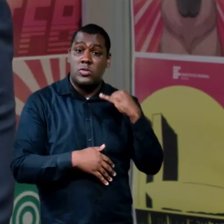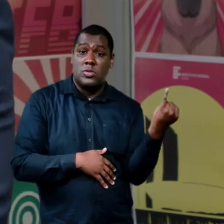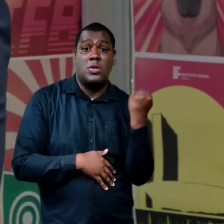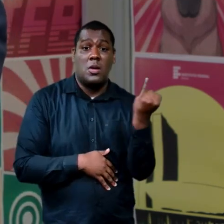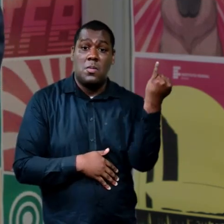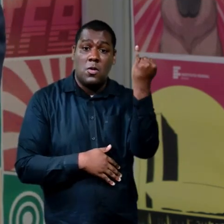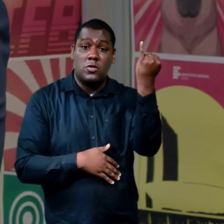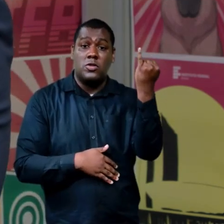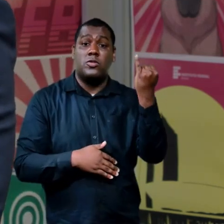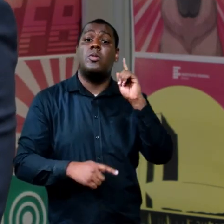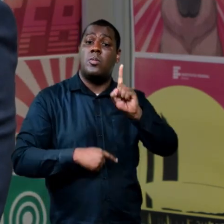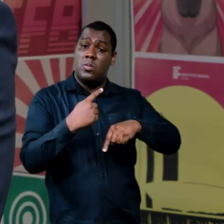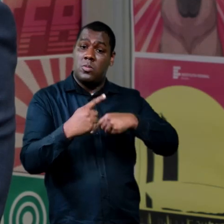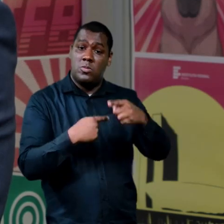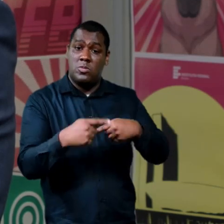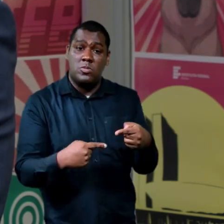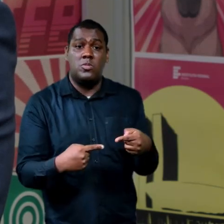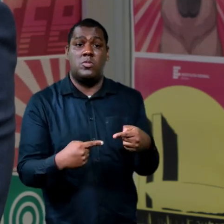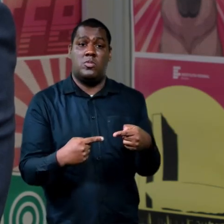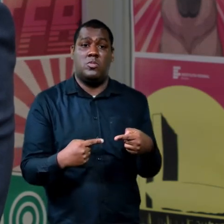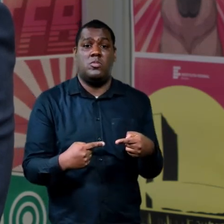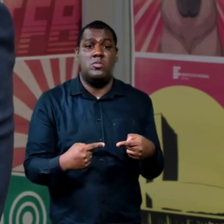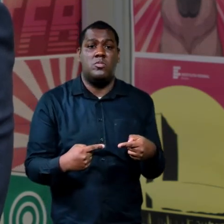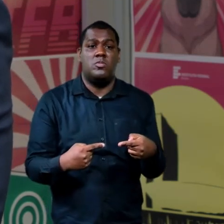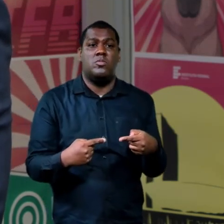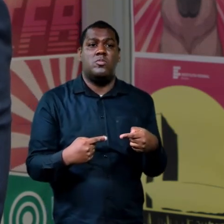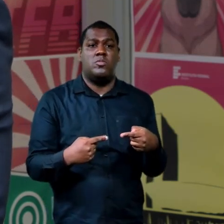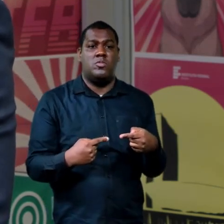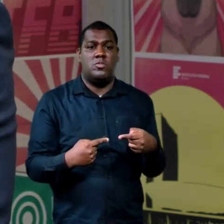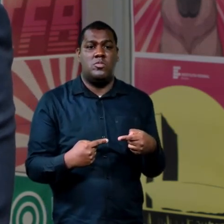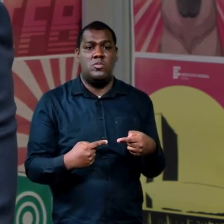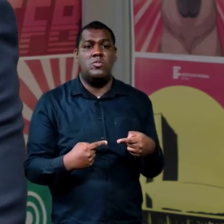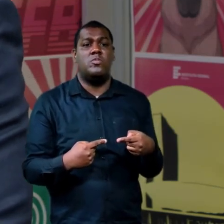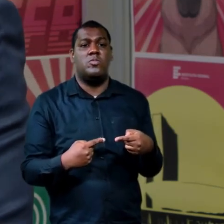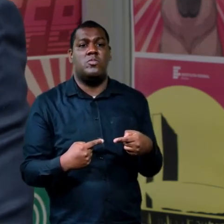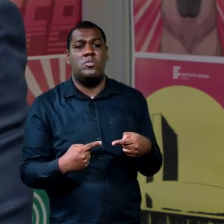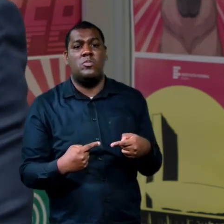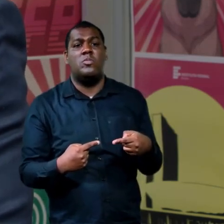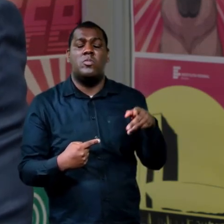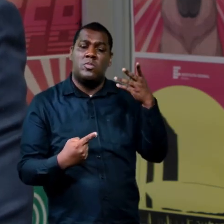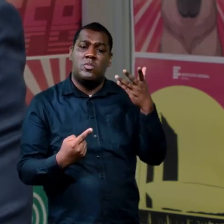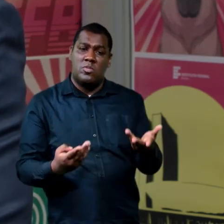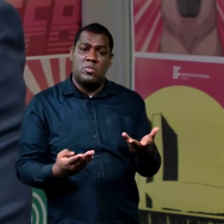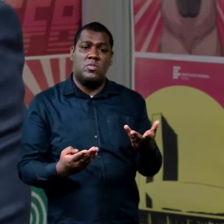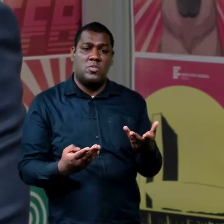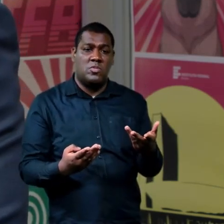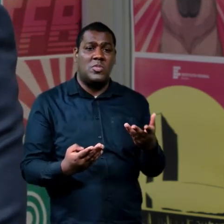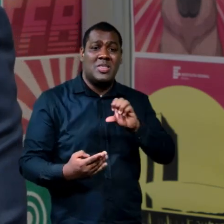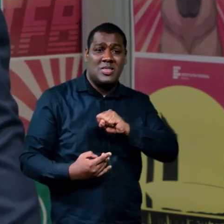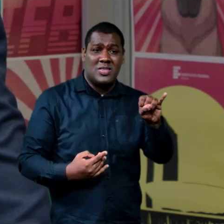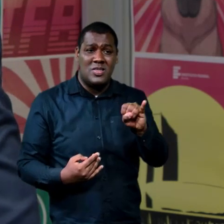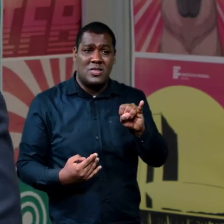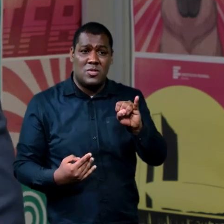depois poder esclarecer esses fatos. E lembrando, em determinadas